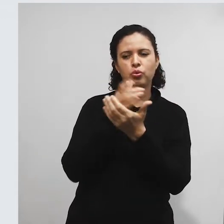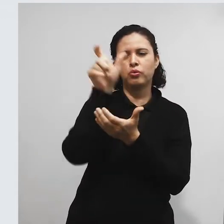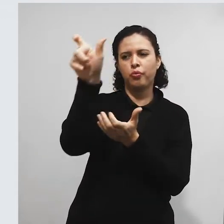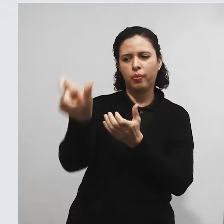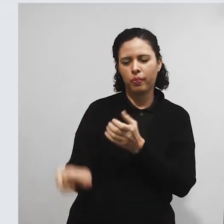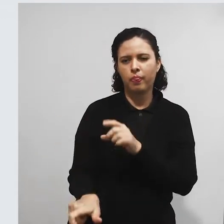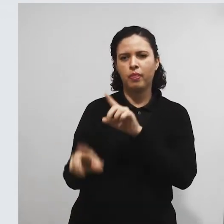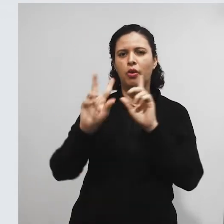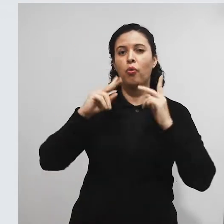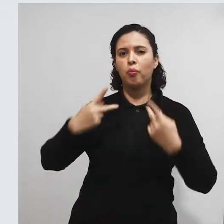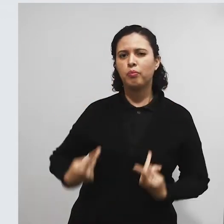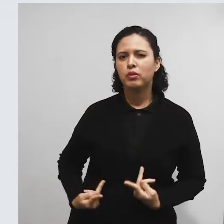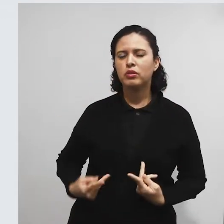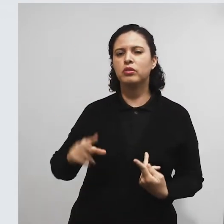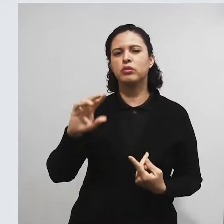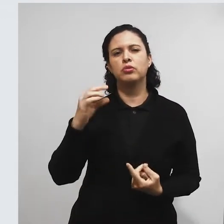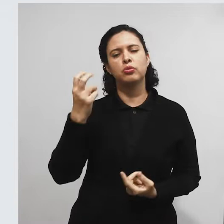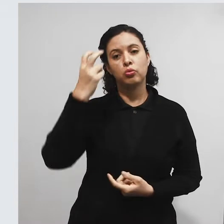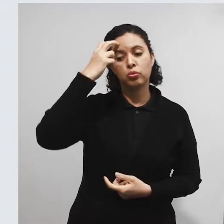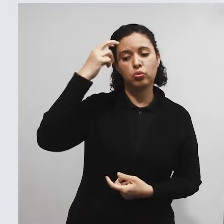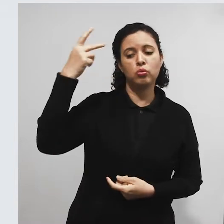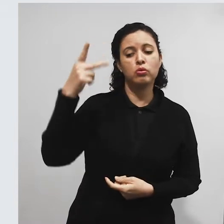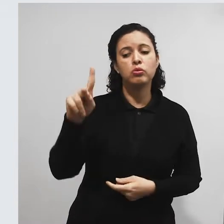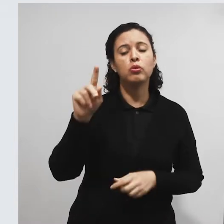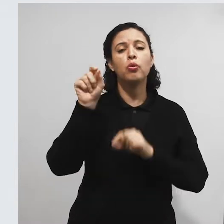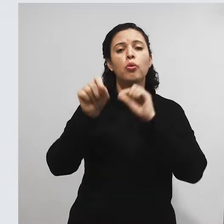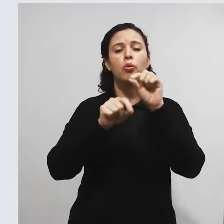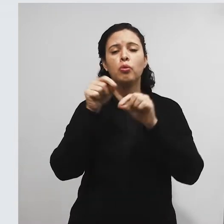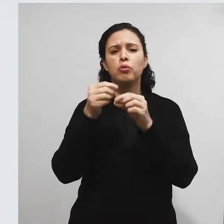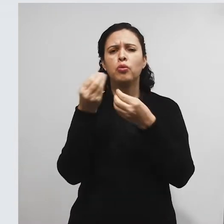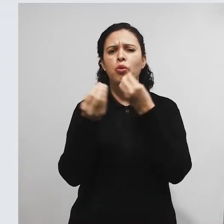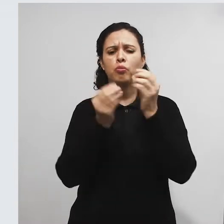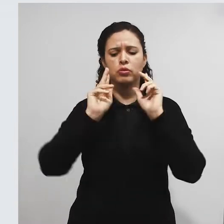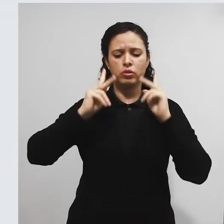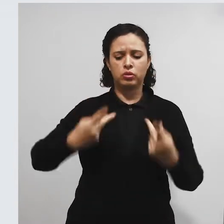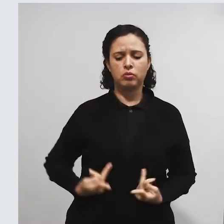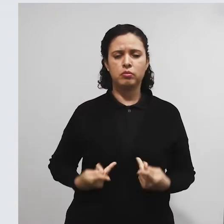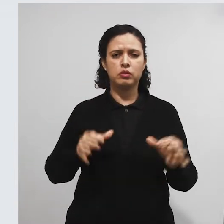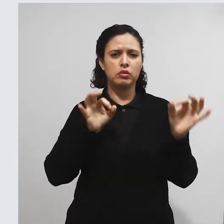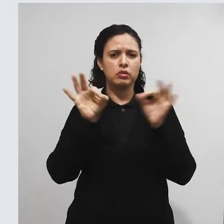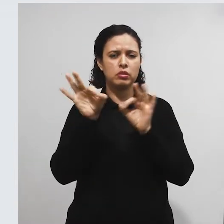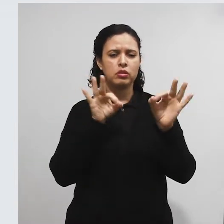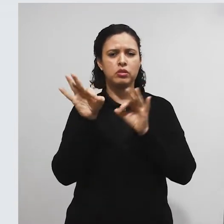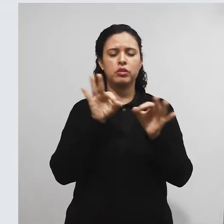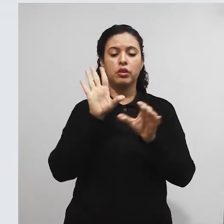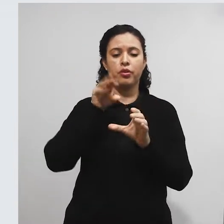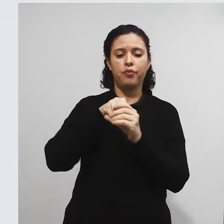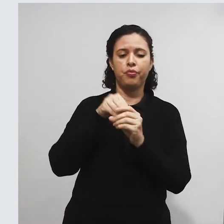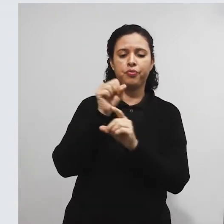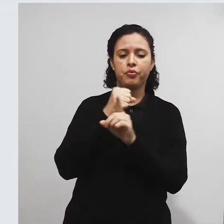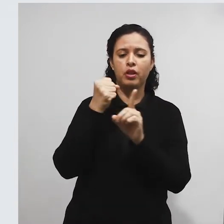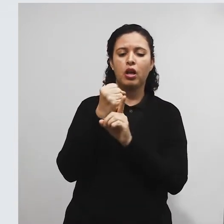estudo do ser humano de um modo geral. Como que o ser humano se organiza, como que se